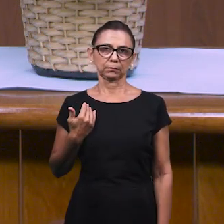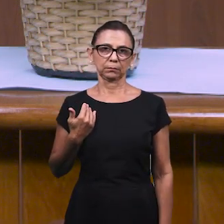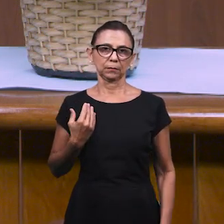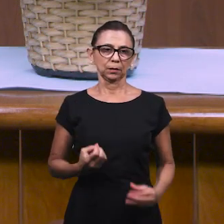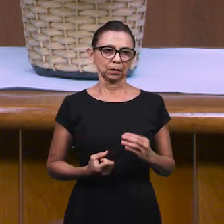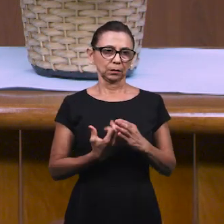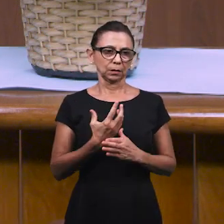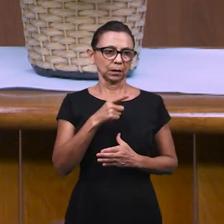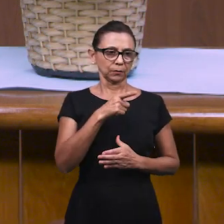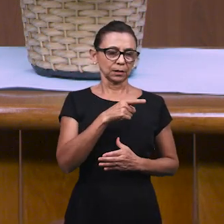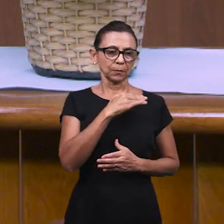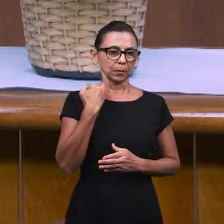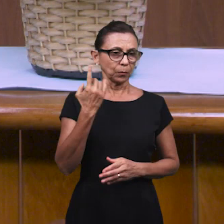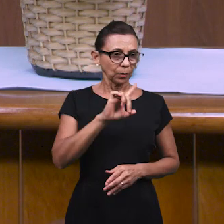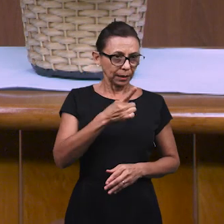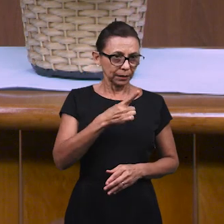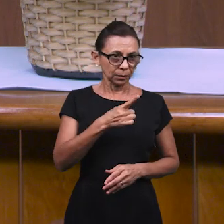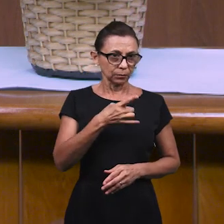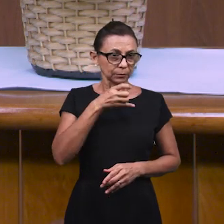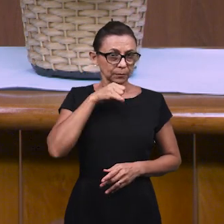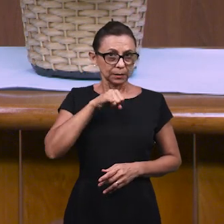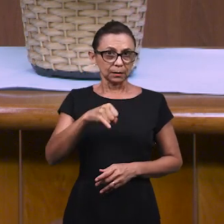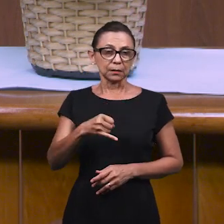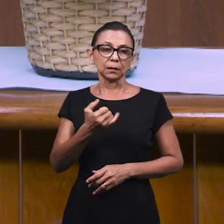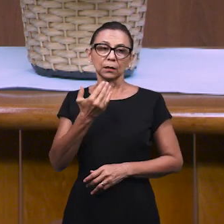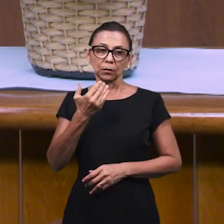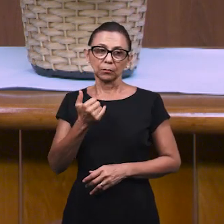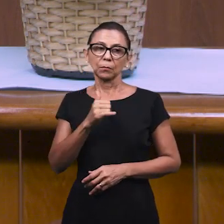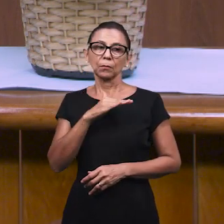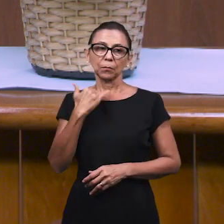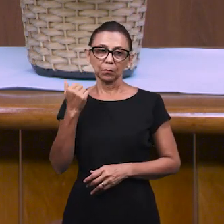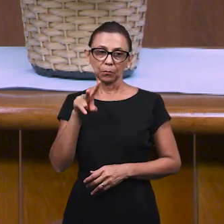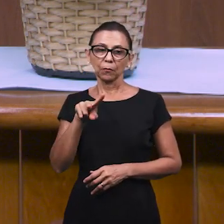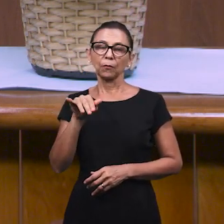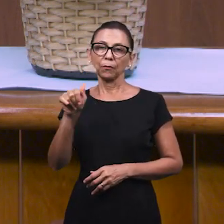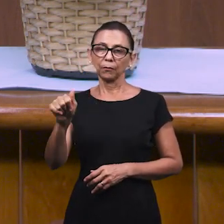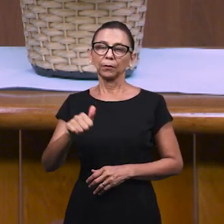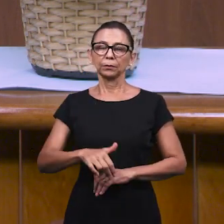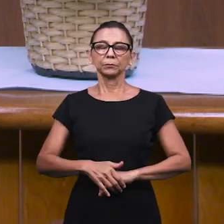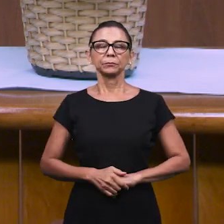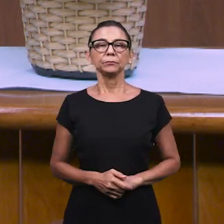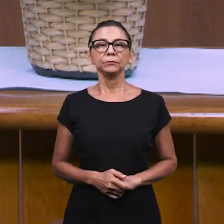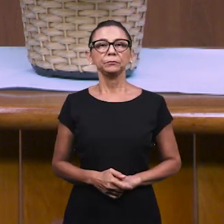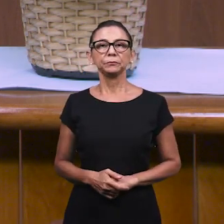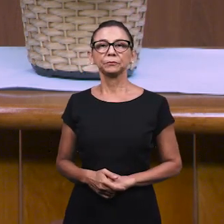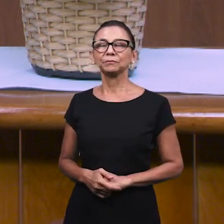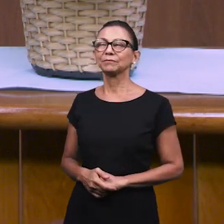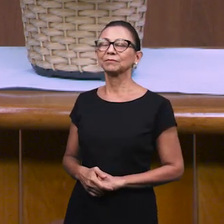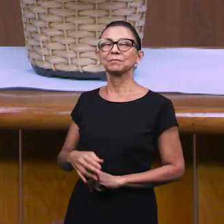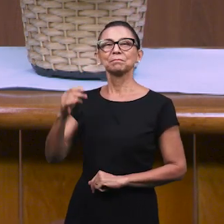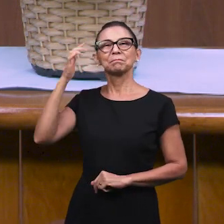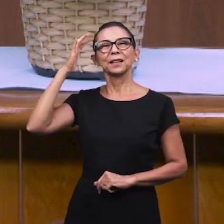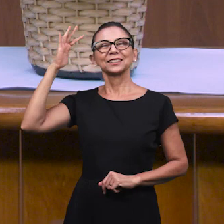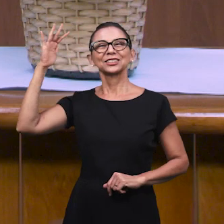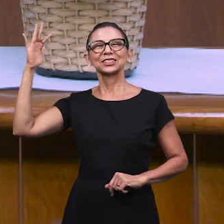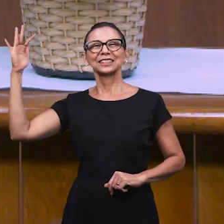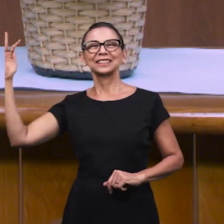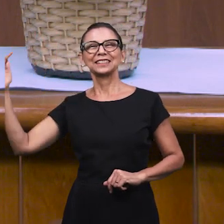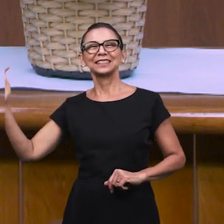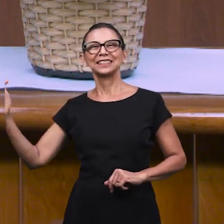você comer, você morre. E nós vemos aí a história do homem, no início da criação, desfrutando